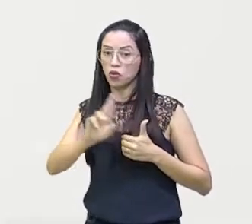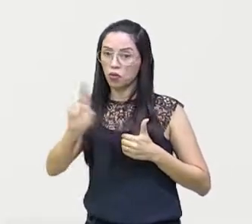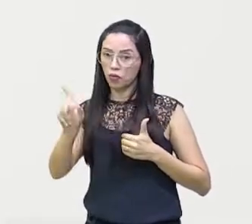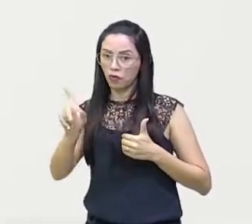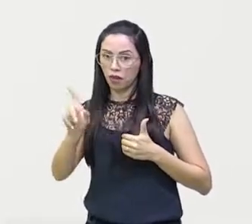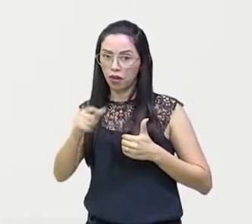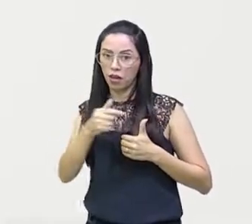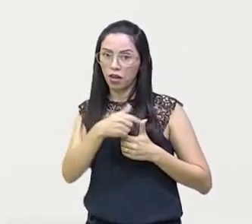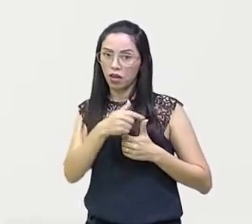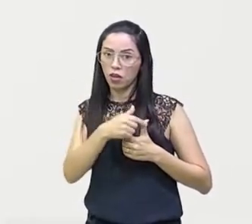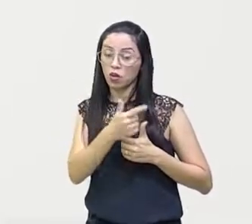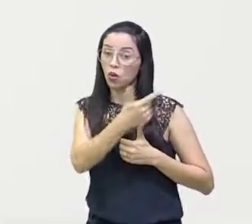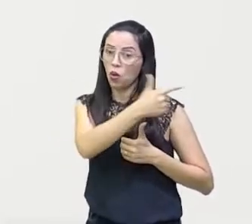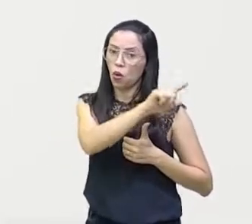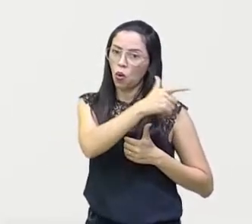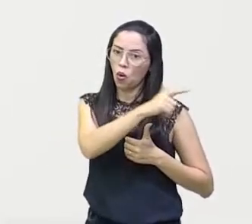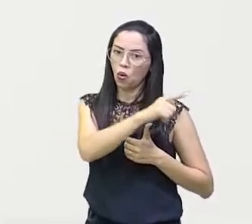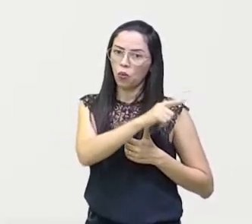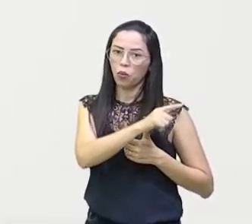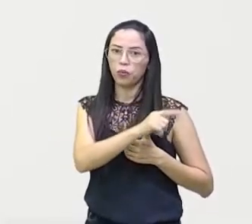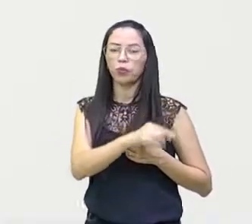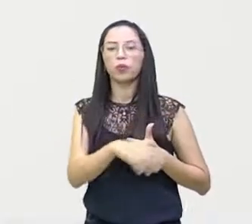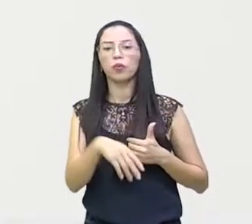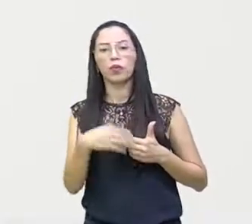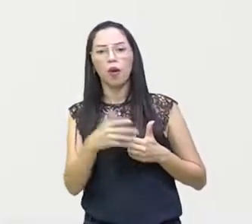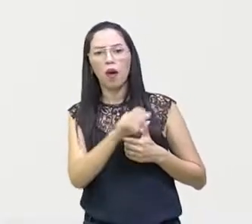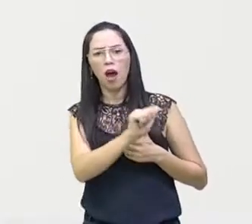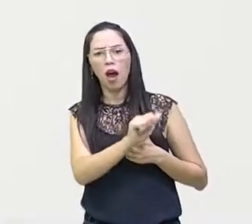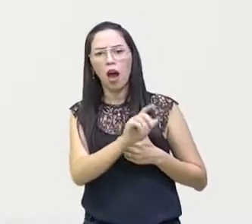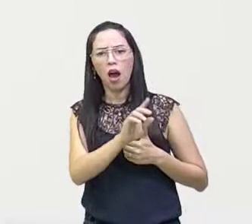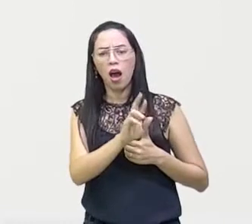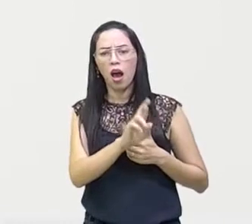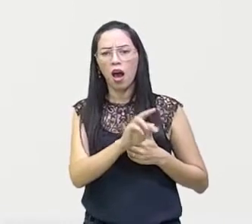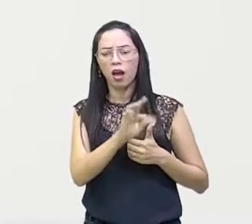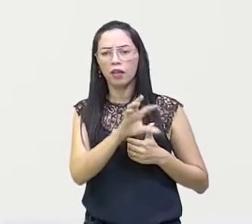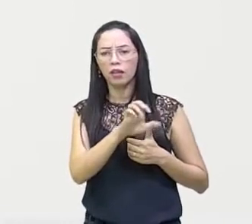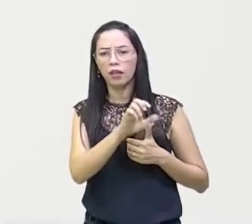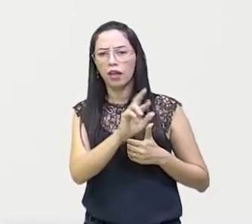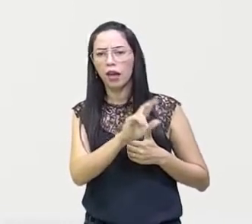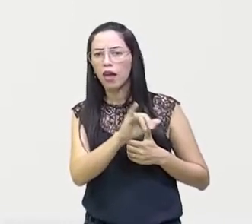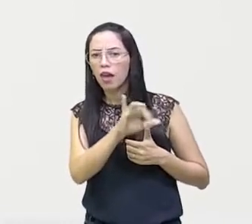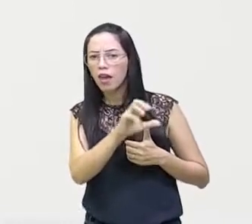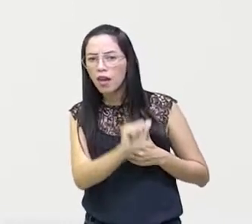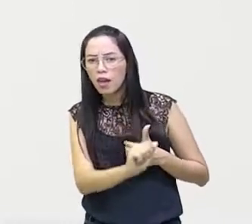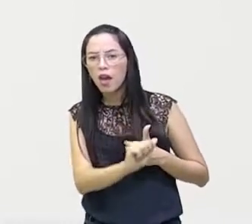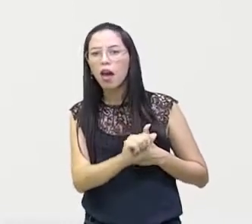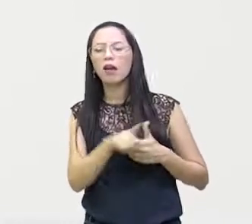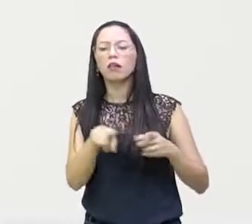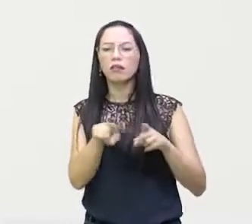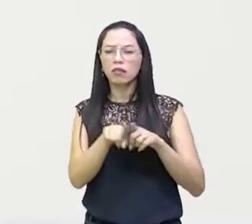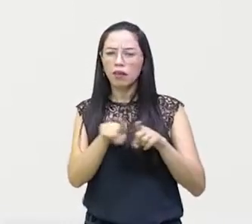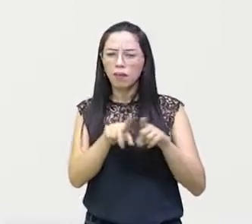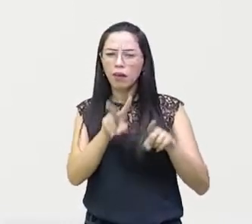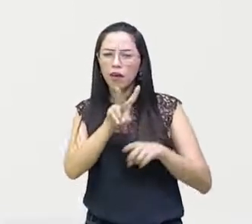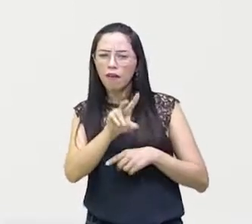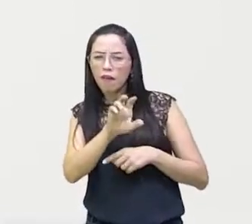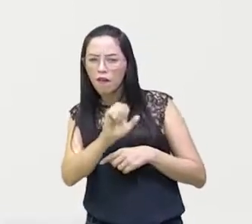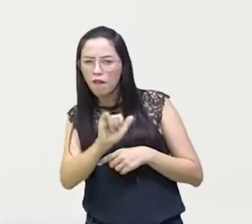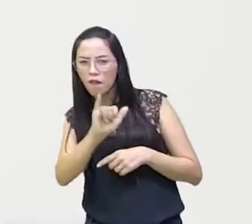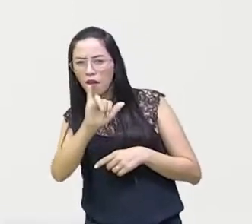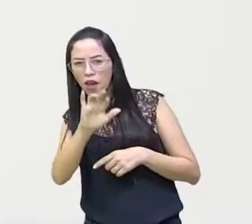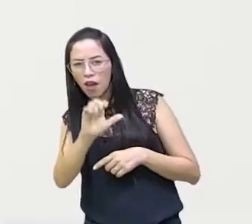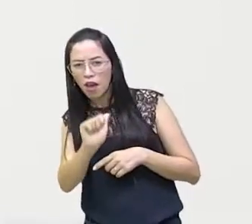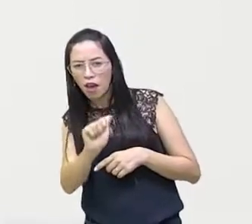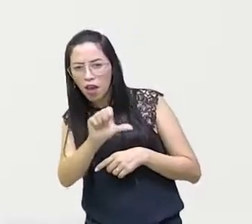veias pulmonares esquerdas, artérias coronárias esquerda, artéria circunflexa esquerda, artéria